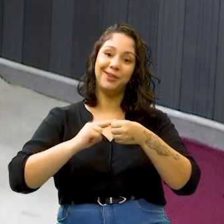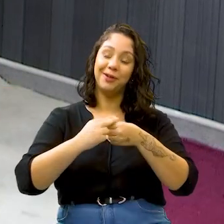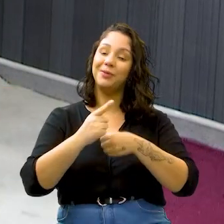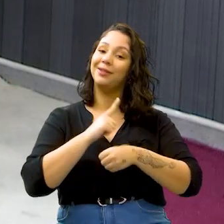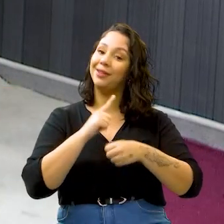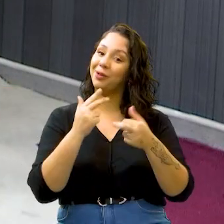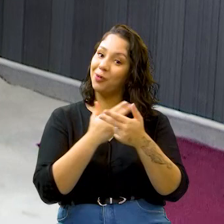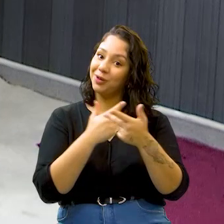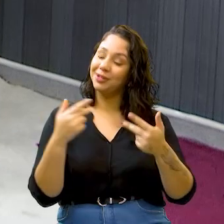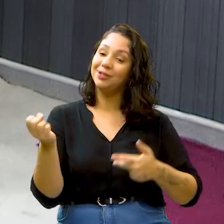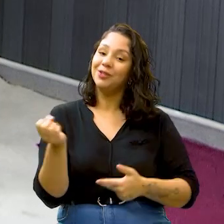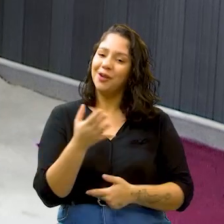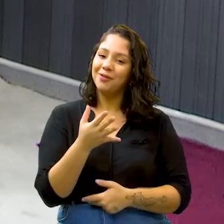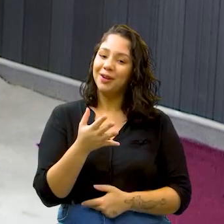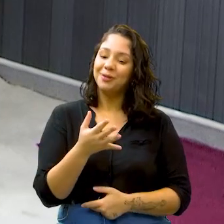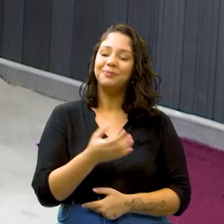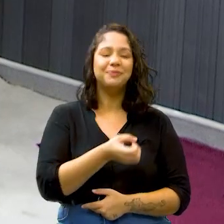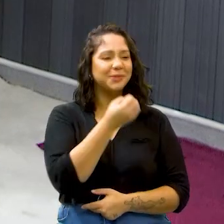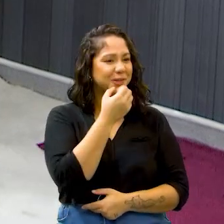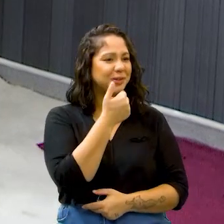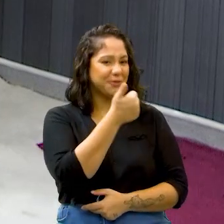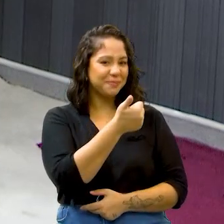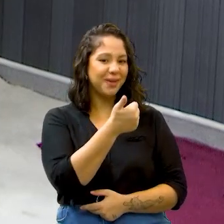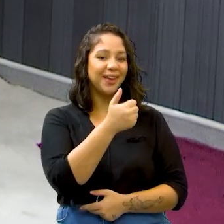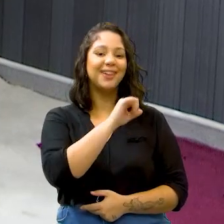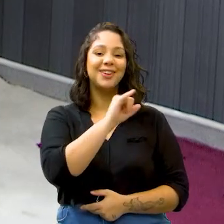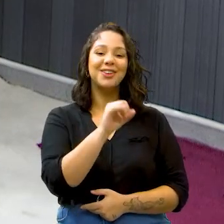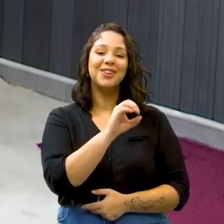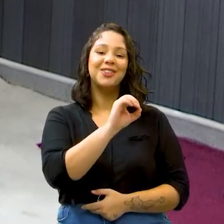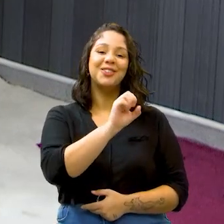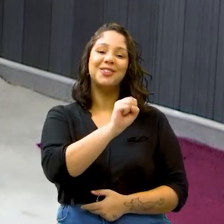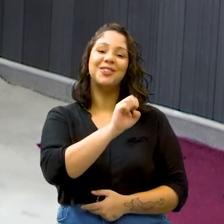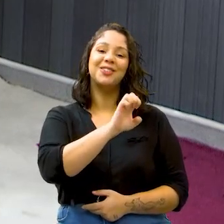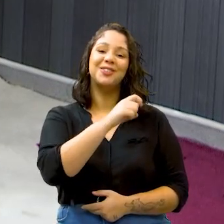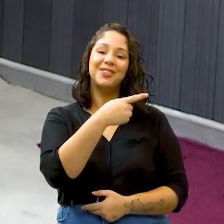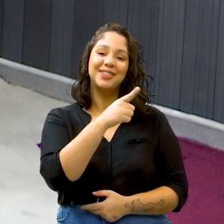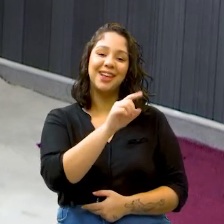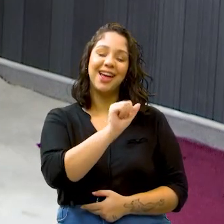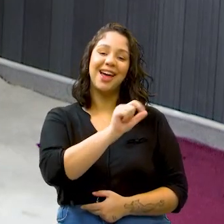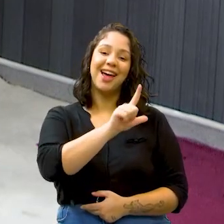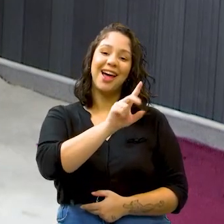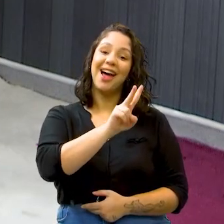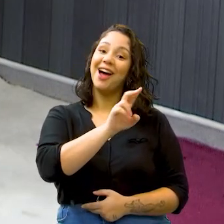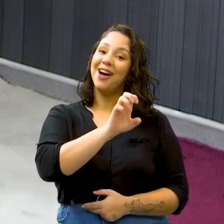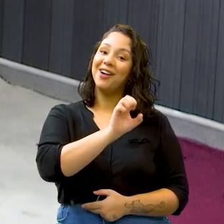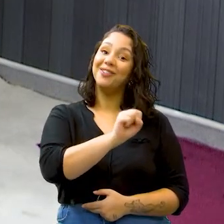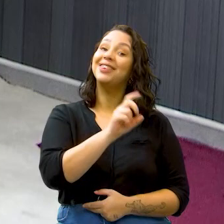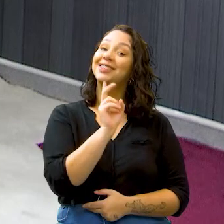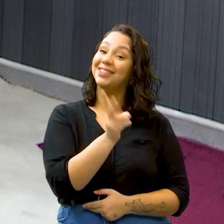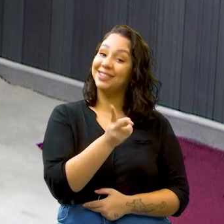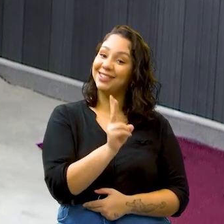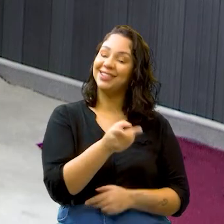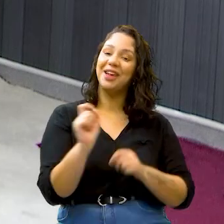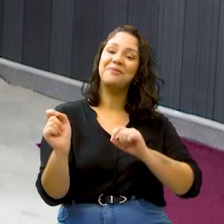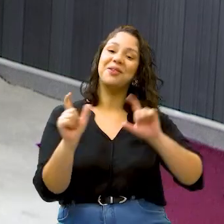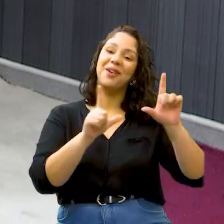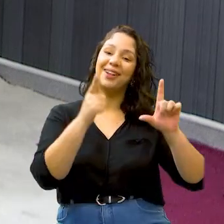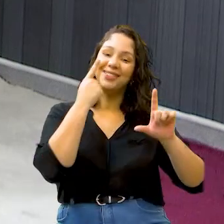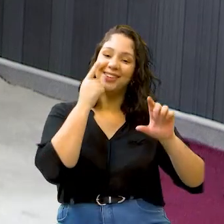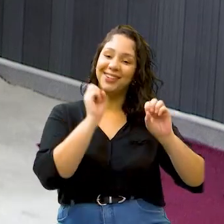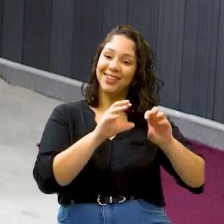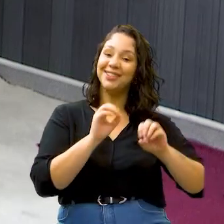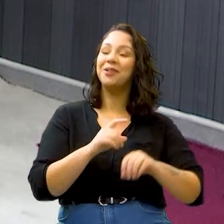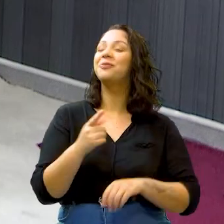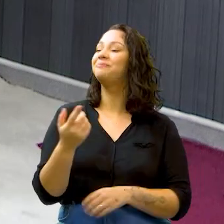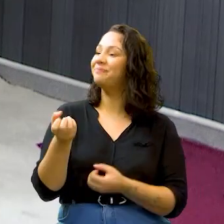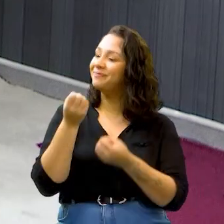vestibular da Unicamp tem coisas novas tudo bom Professor José Alves sempre conosco aqui no quadro de olho na educação Olá André